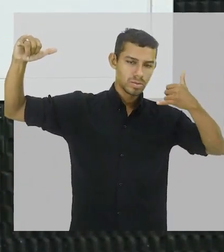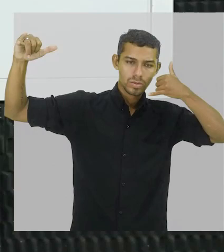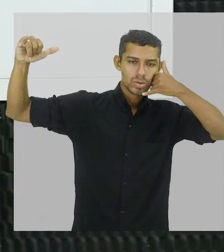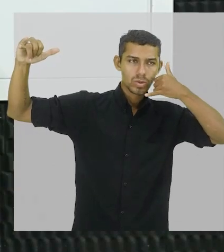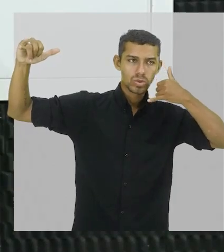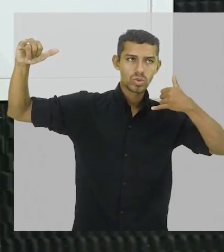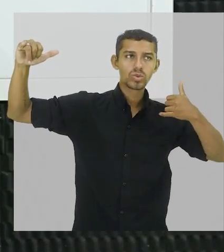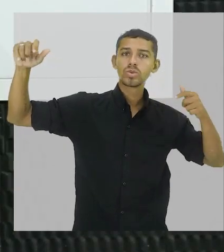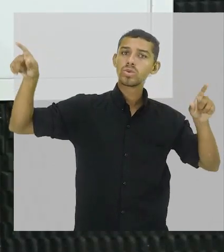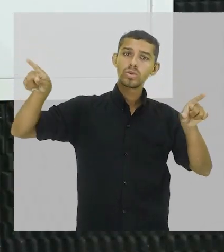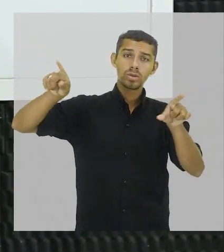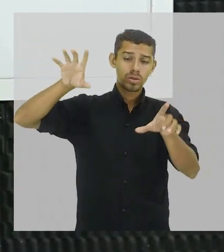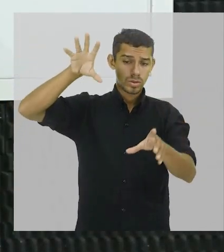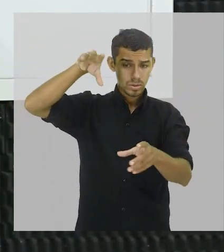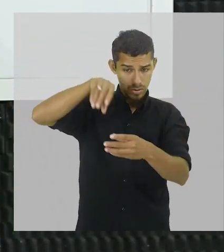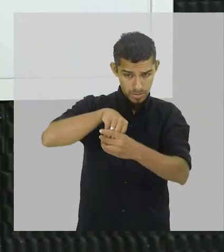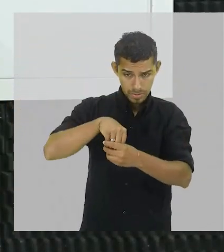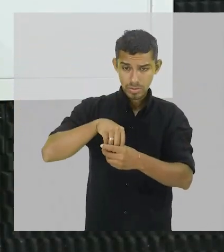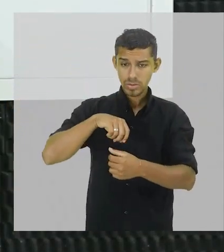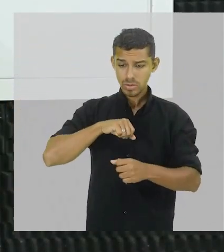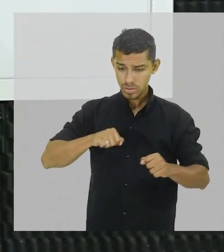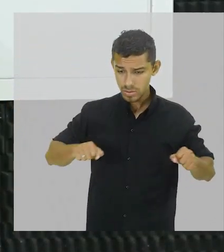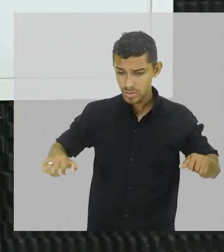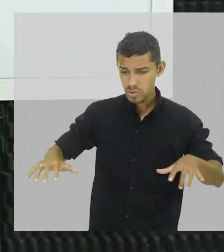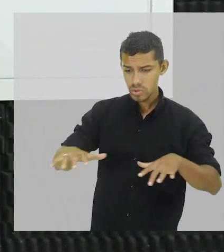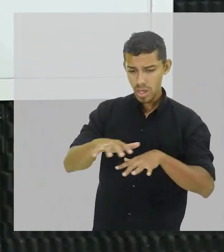eletromagnético, né, de ondas